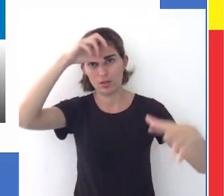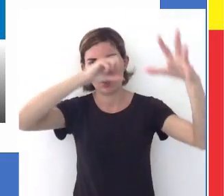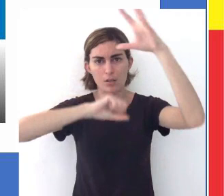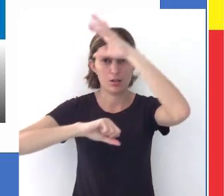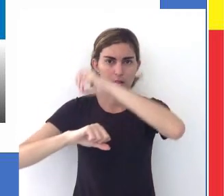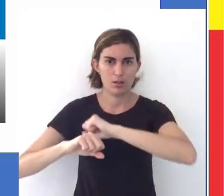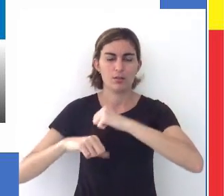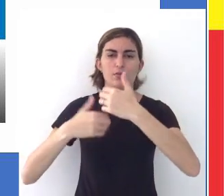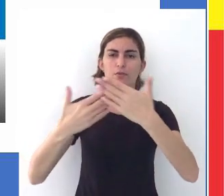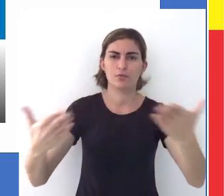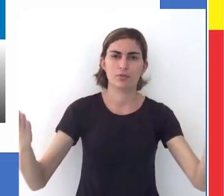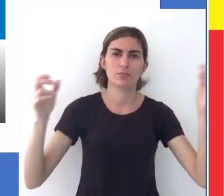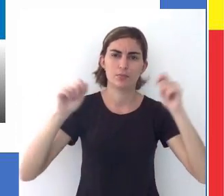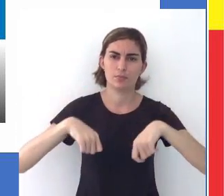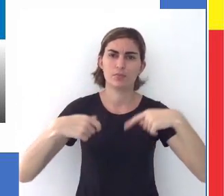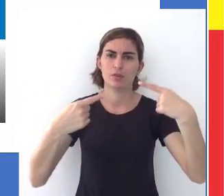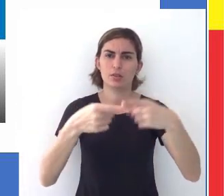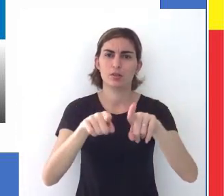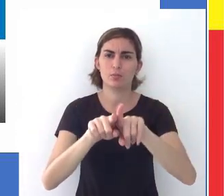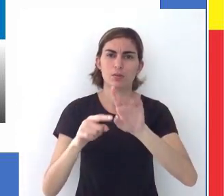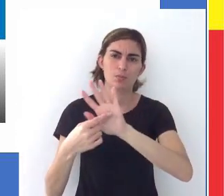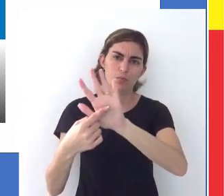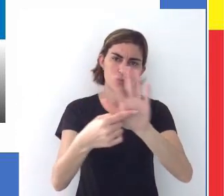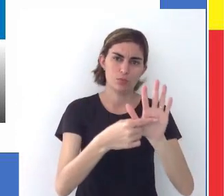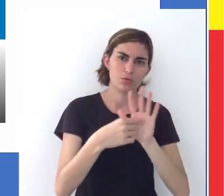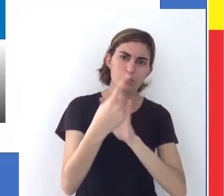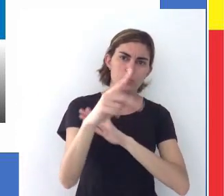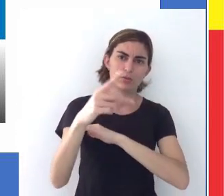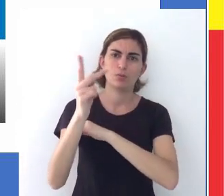na aprendizagem, tá? Você pode também